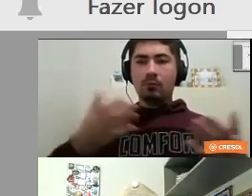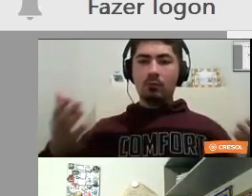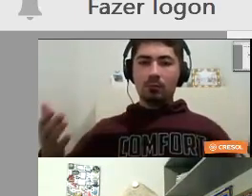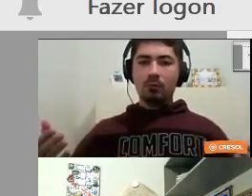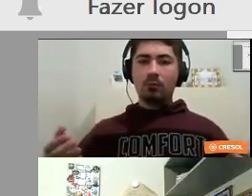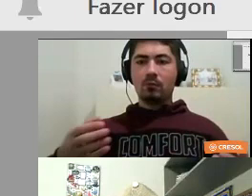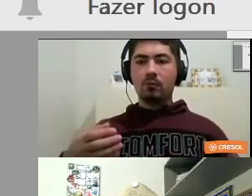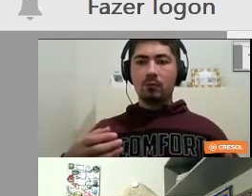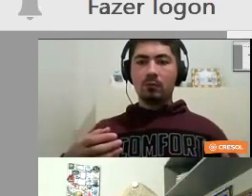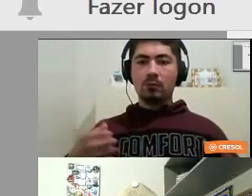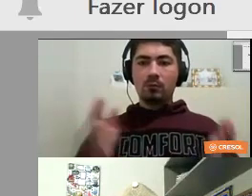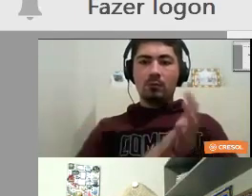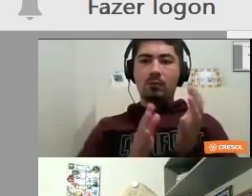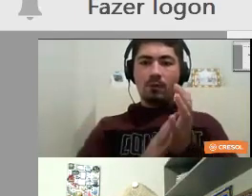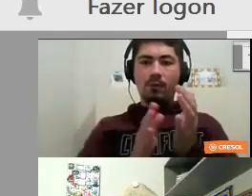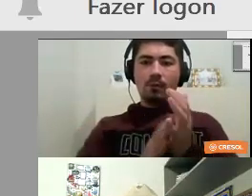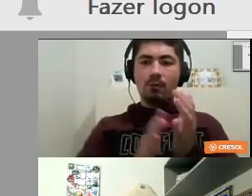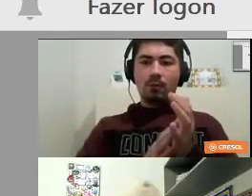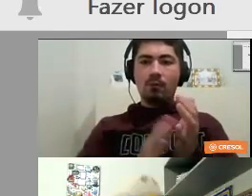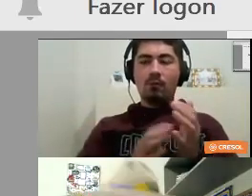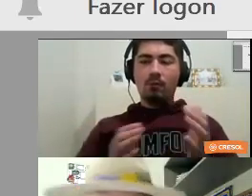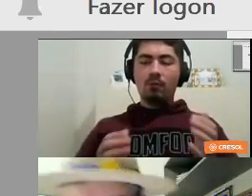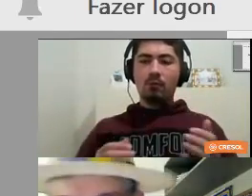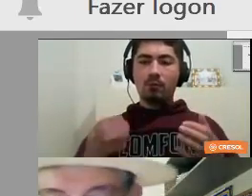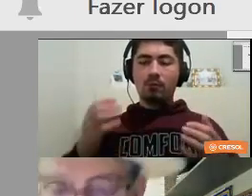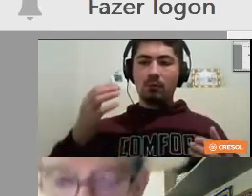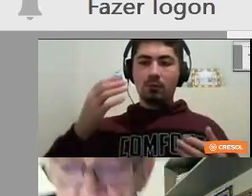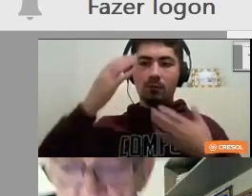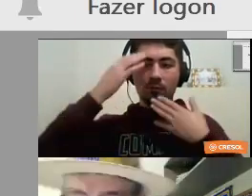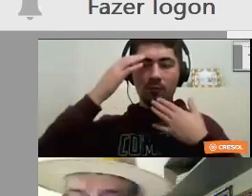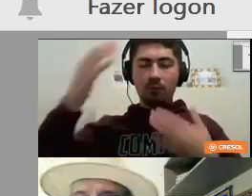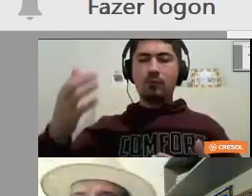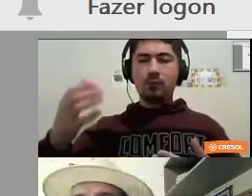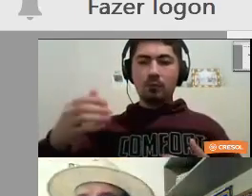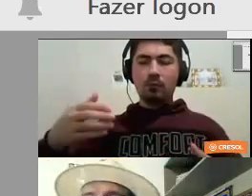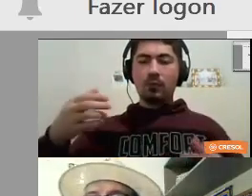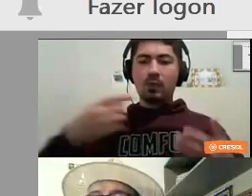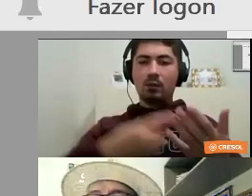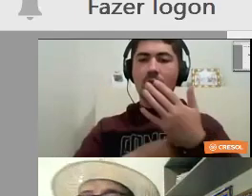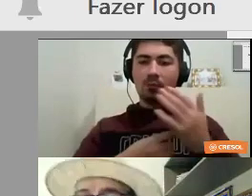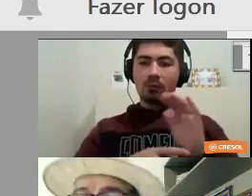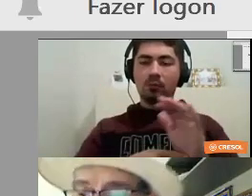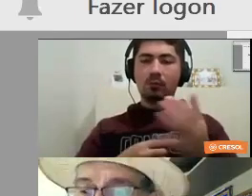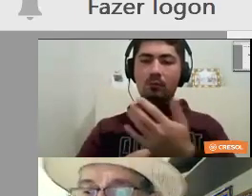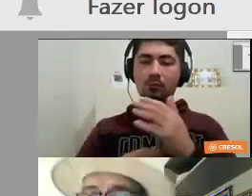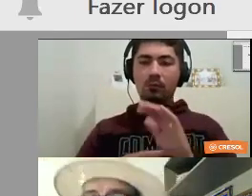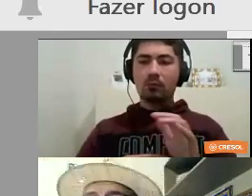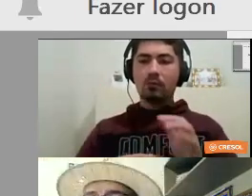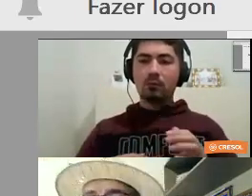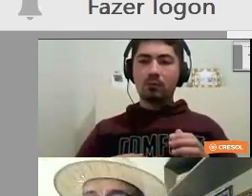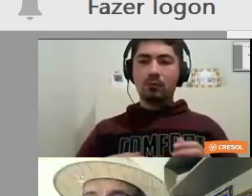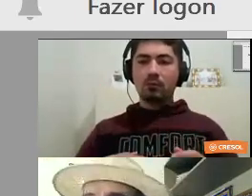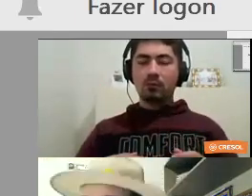nossos parabéns pela dedicação, pela contribuição, e não podemos ainda dizer